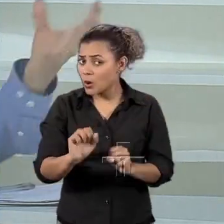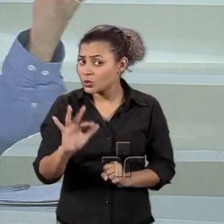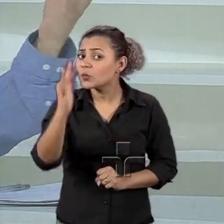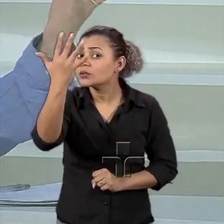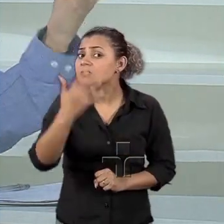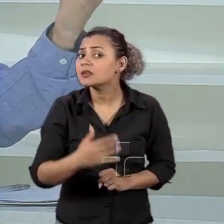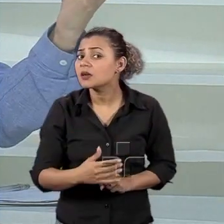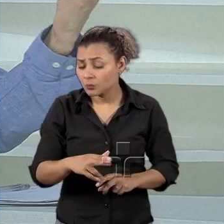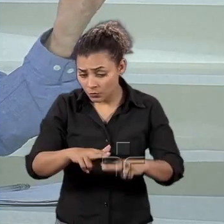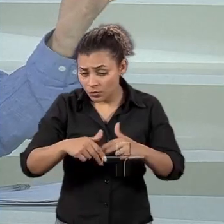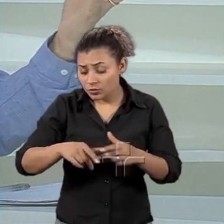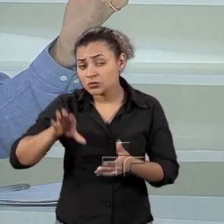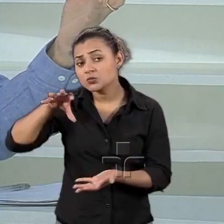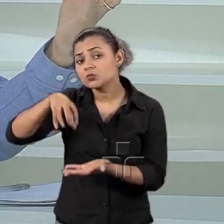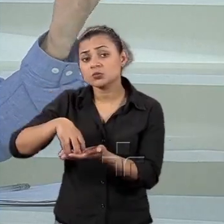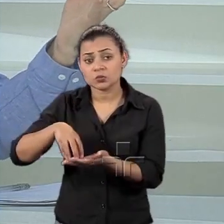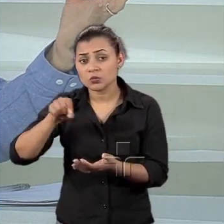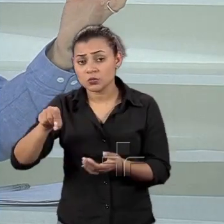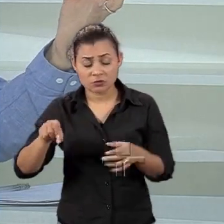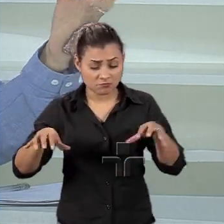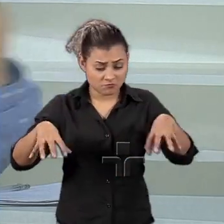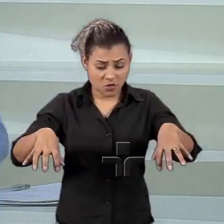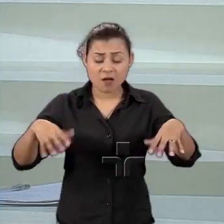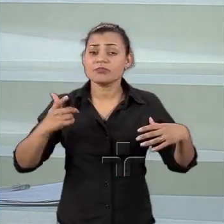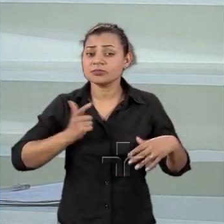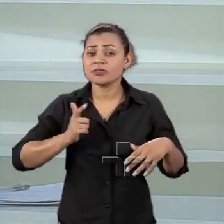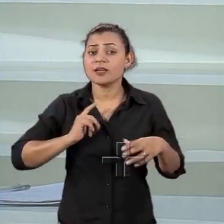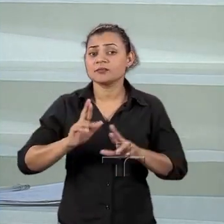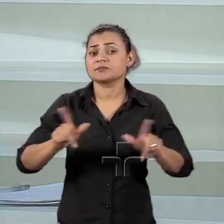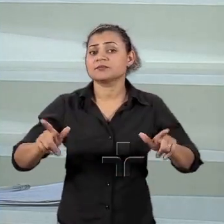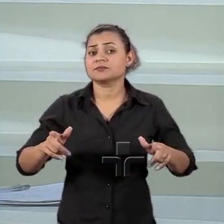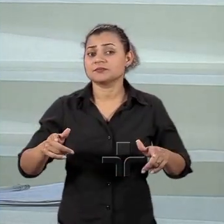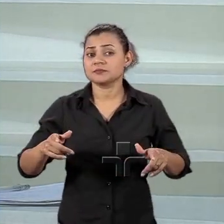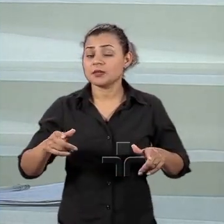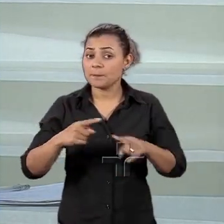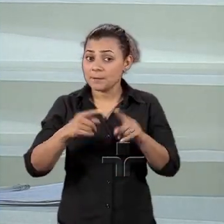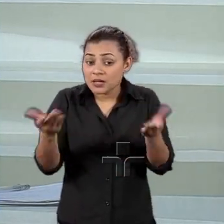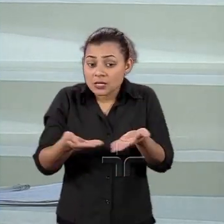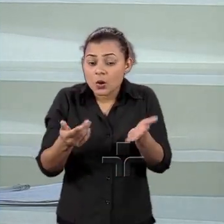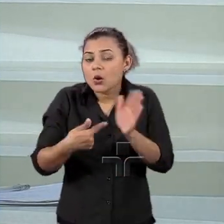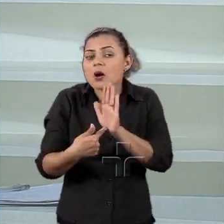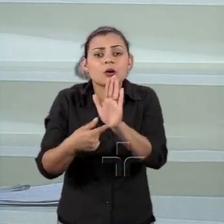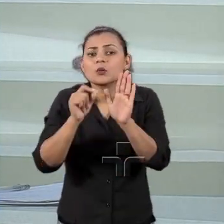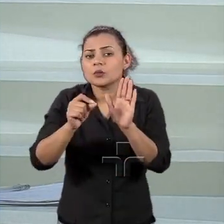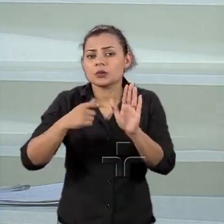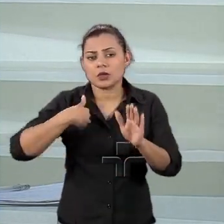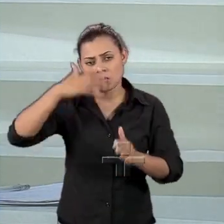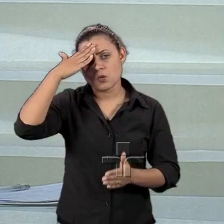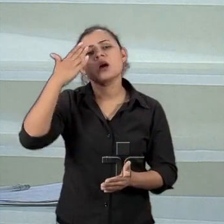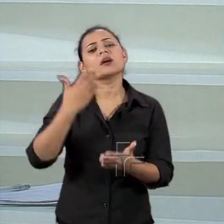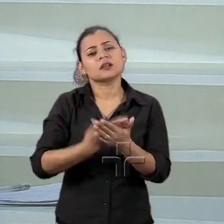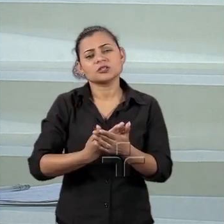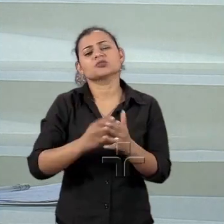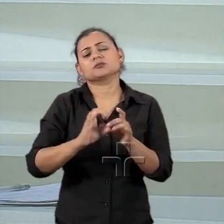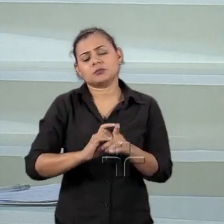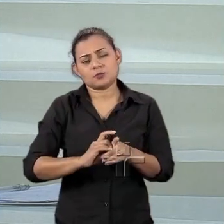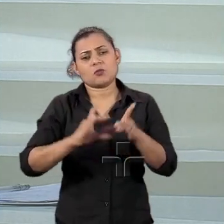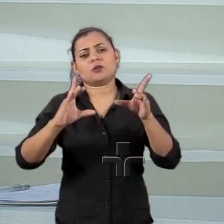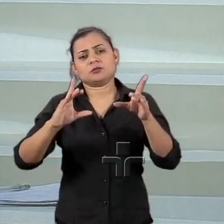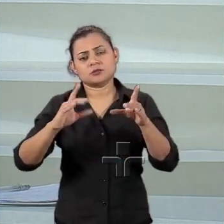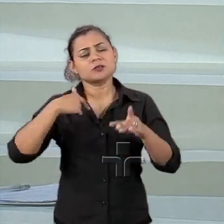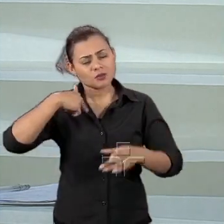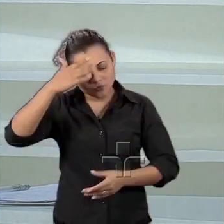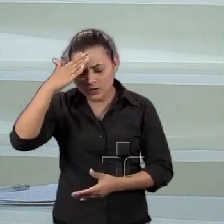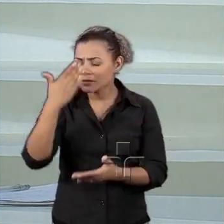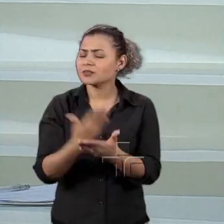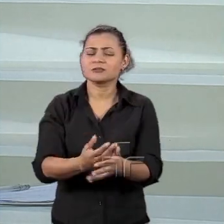existe um núcleo autoritário dos dois lados, perigosos. Mas o que eu estou colocando aqui é a minha confiança na democracia, na jovem